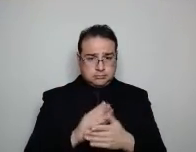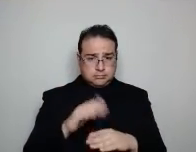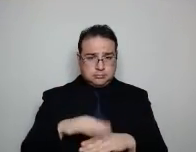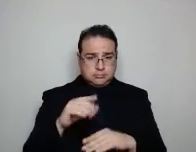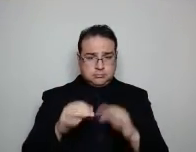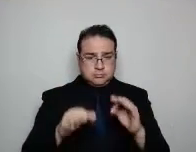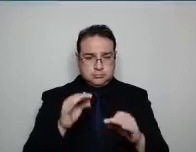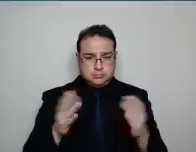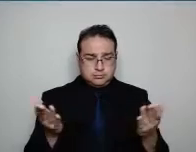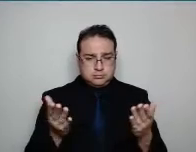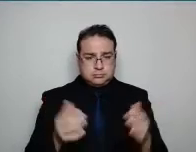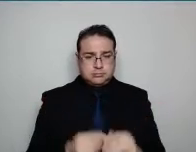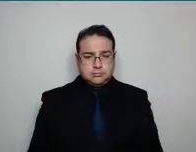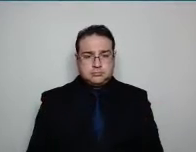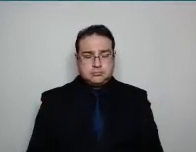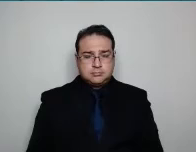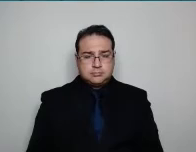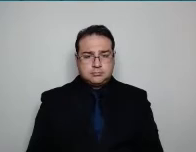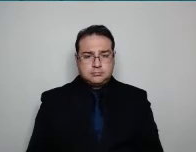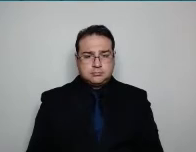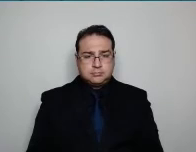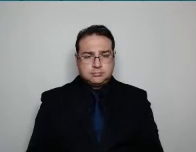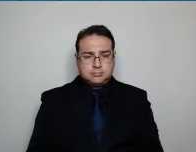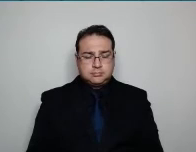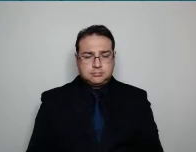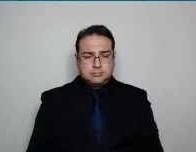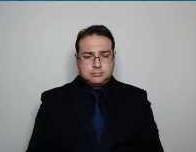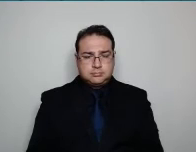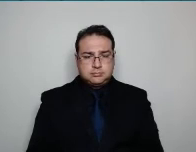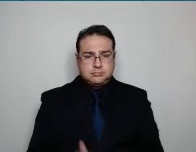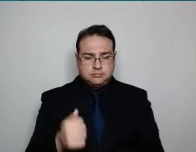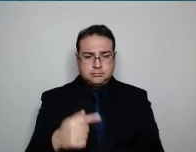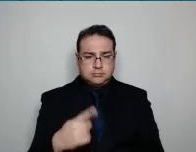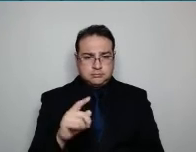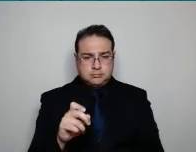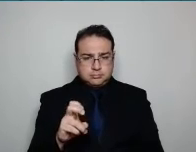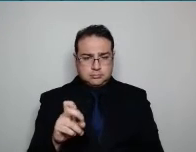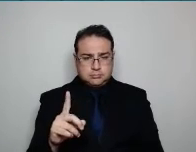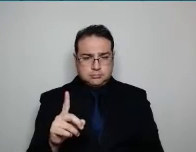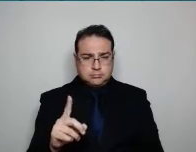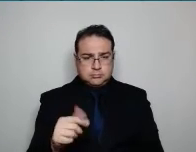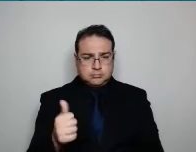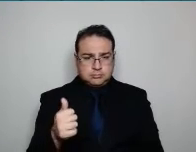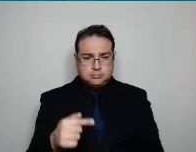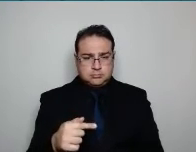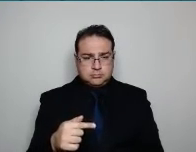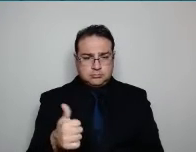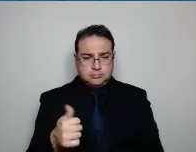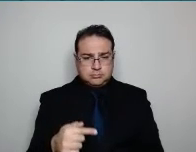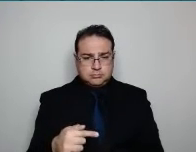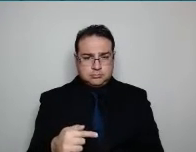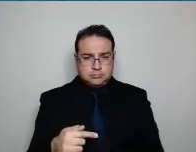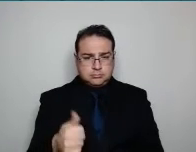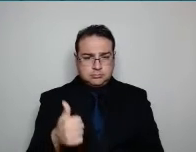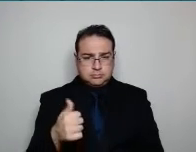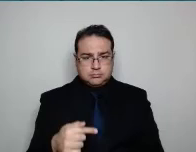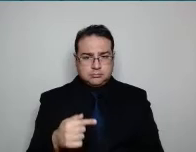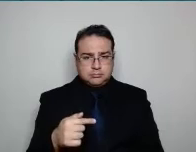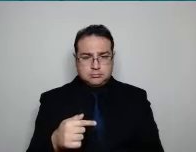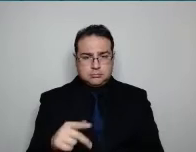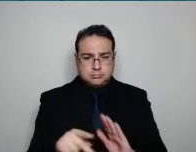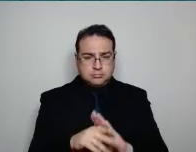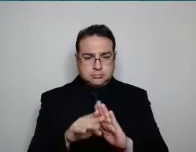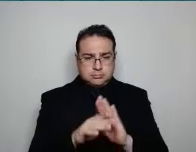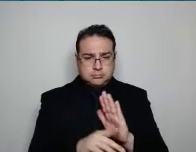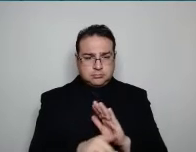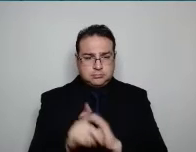não é? Tem o 17151, não? Hein? O 17 da pauta e o 151 da